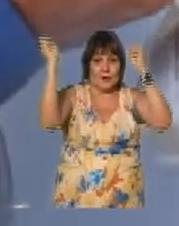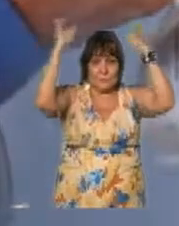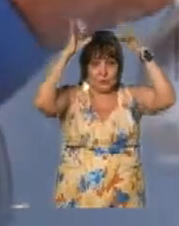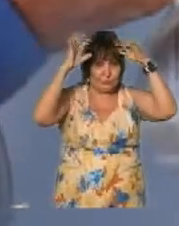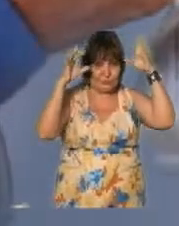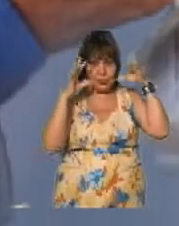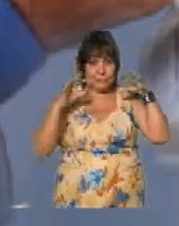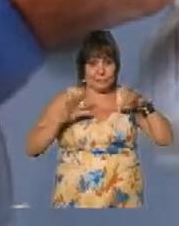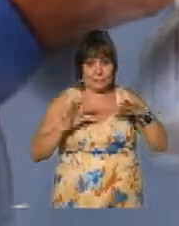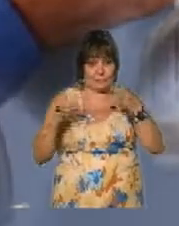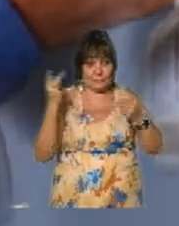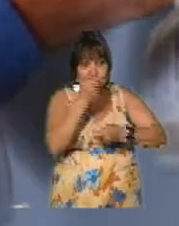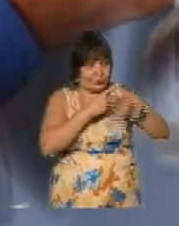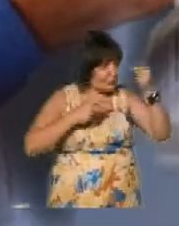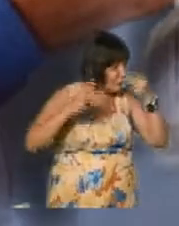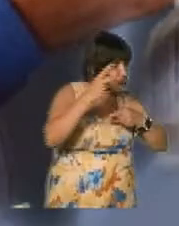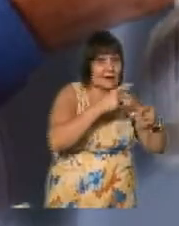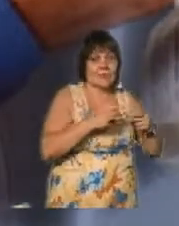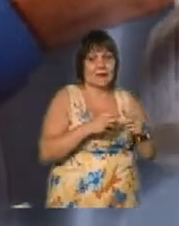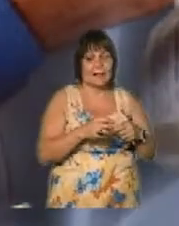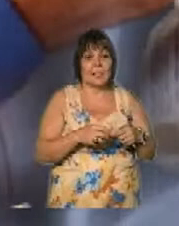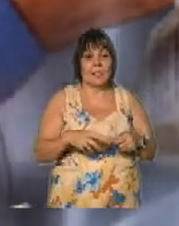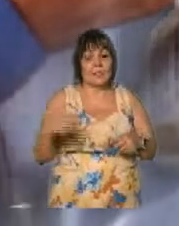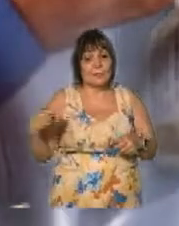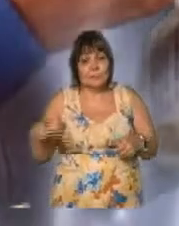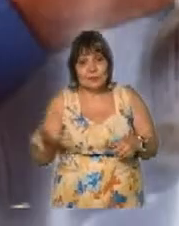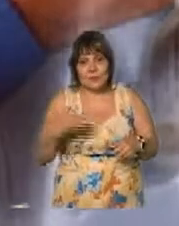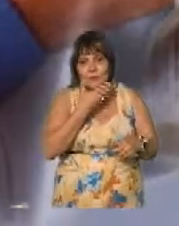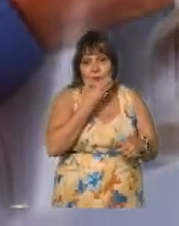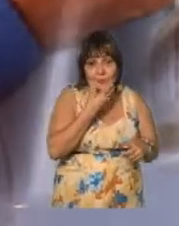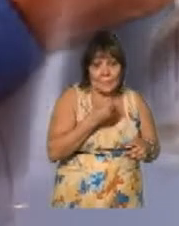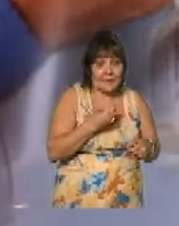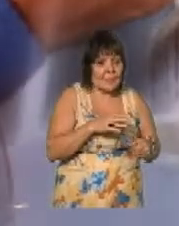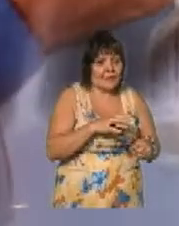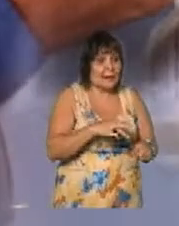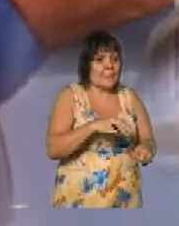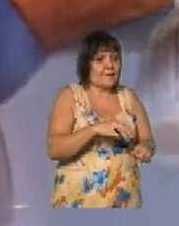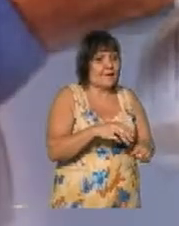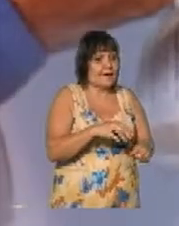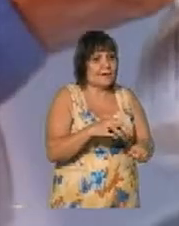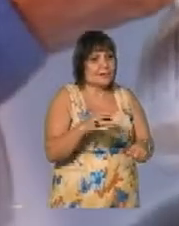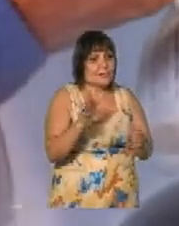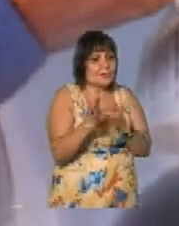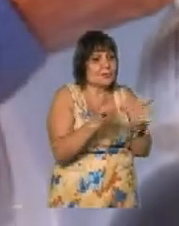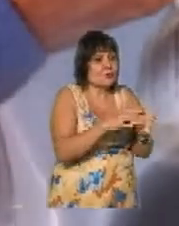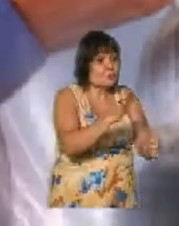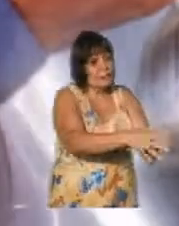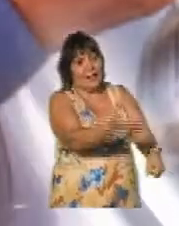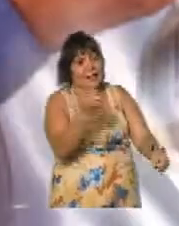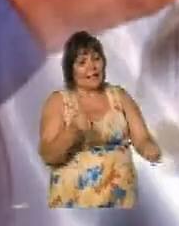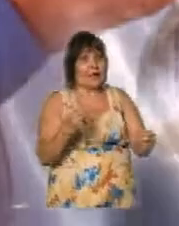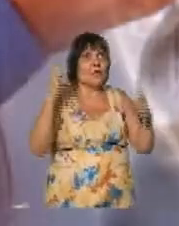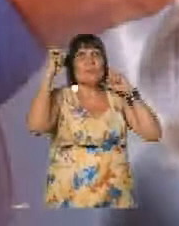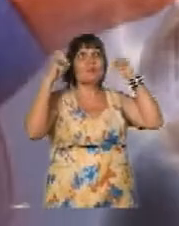8:24, diz assim: chegando-se ele, despertaram dizendo: mestre, mestre, estamos perecendo. Desperta-se Jesus. Despertando Jesus, repreendeu